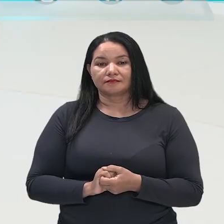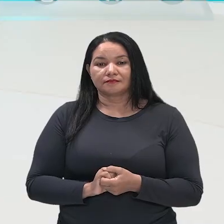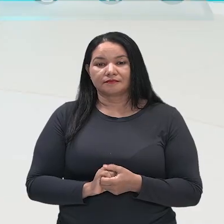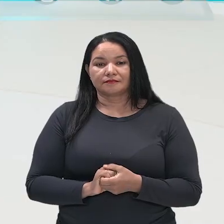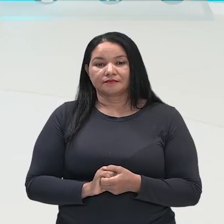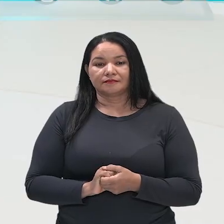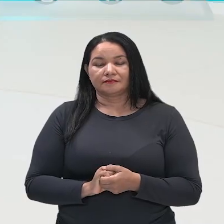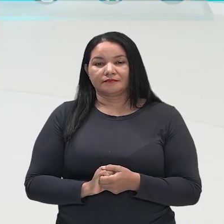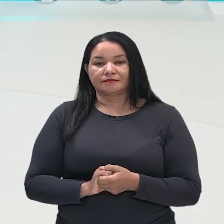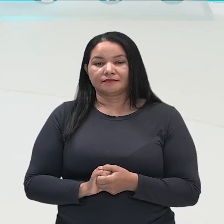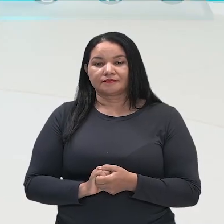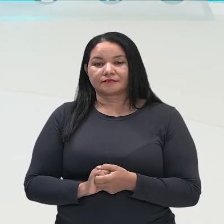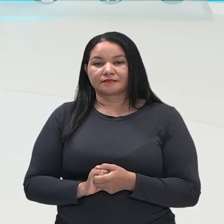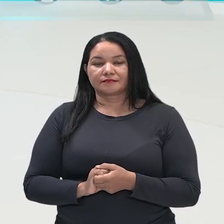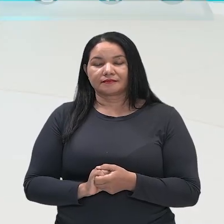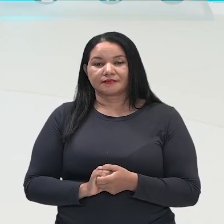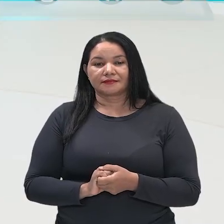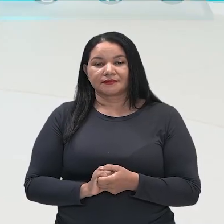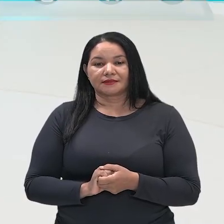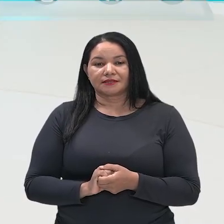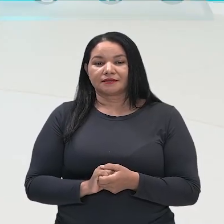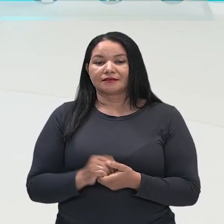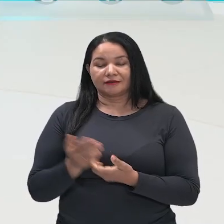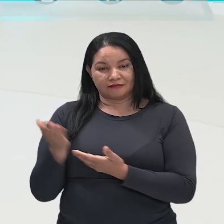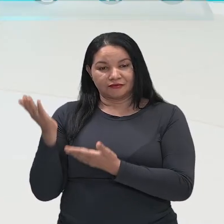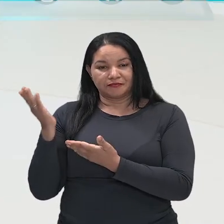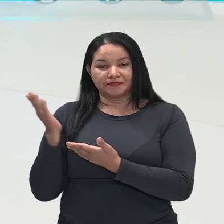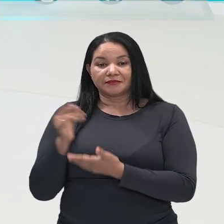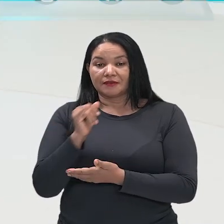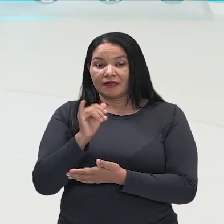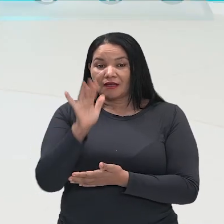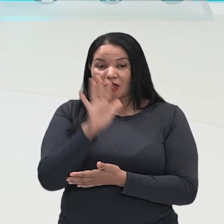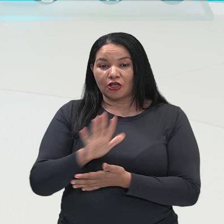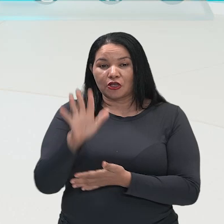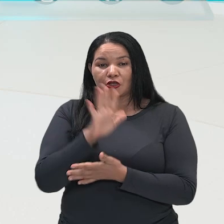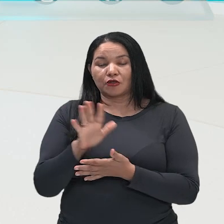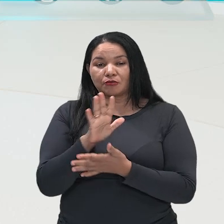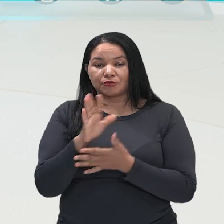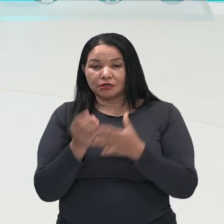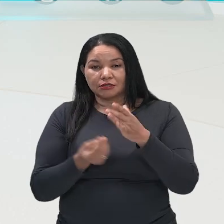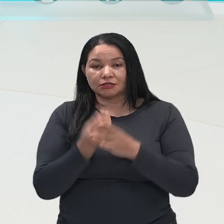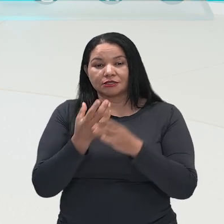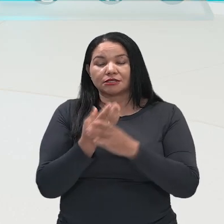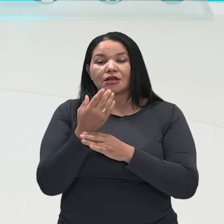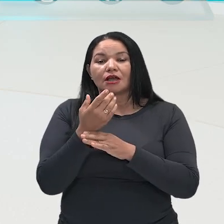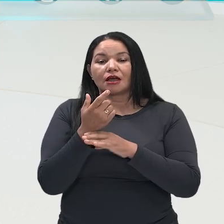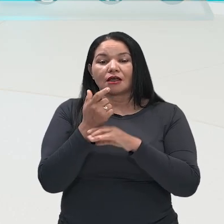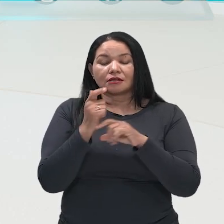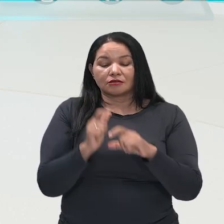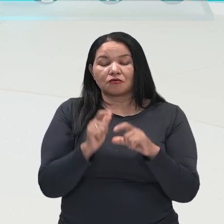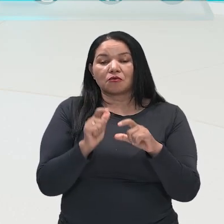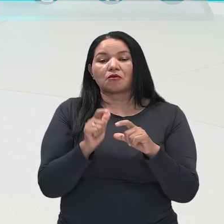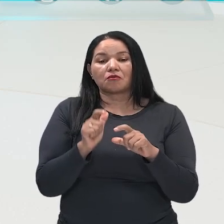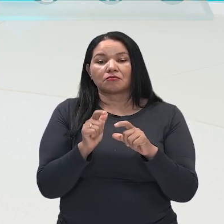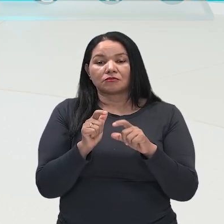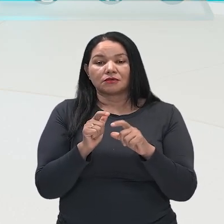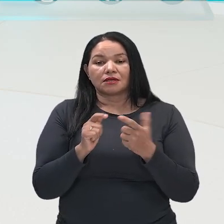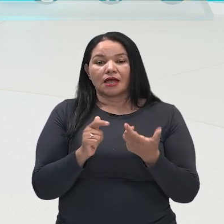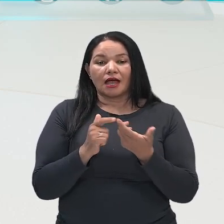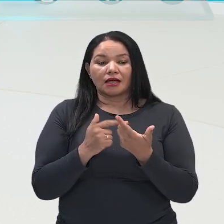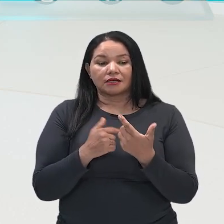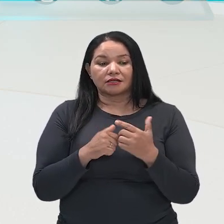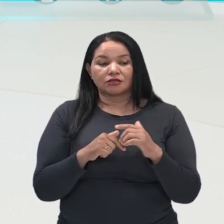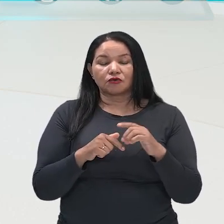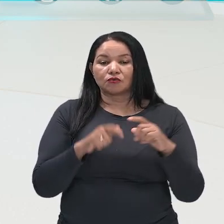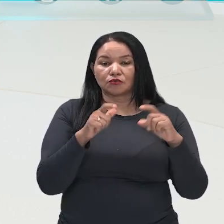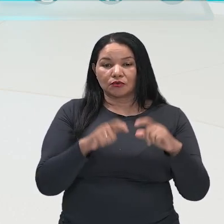que é justamente aqui, ó. Ele foi instalado não em um museu, mas em uma galeria de comércio, onde